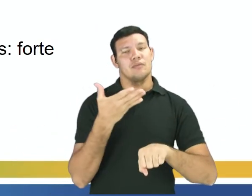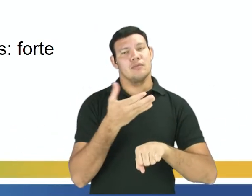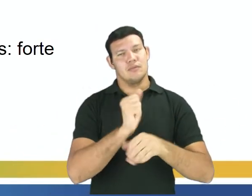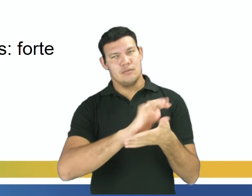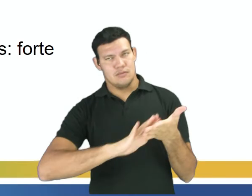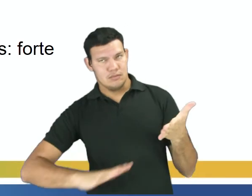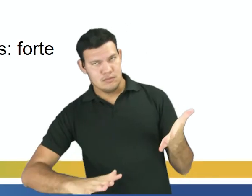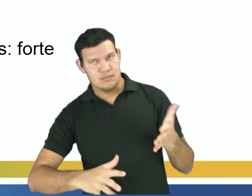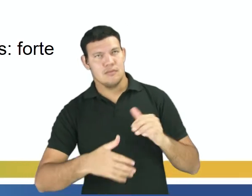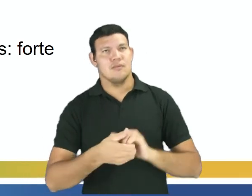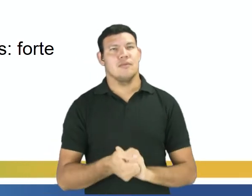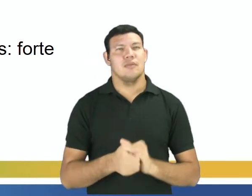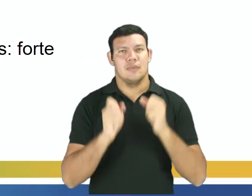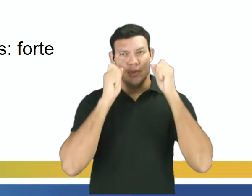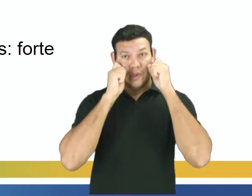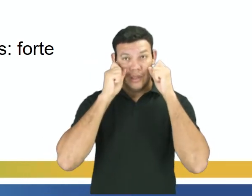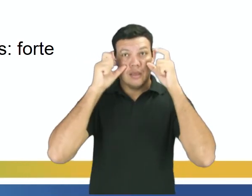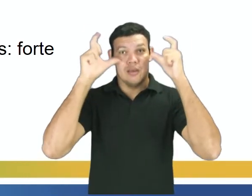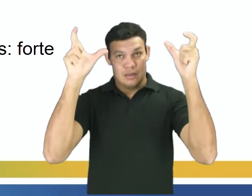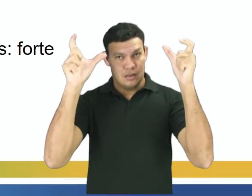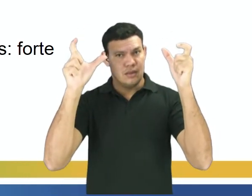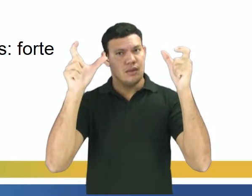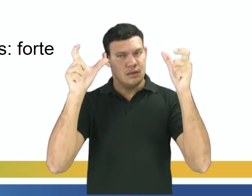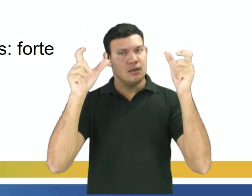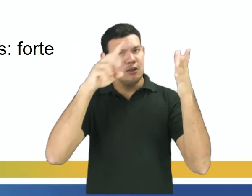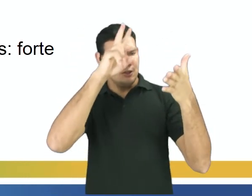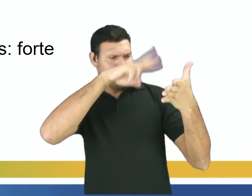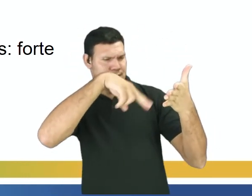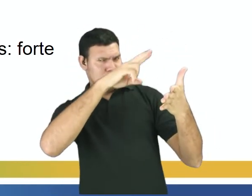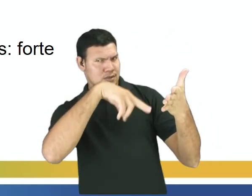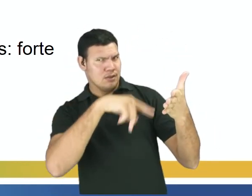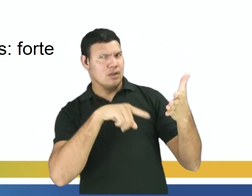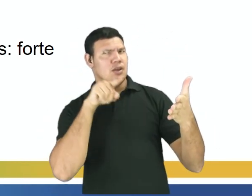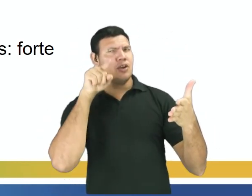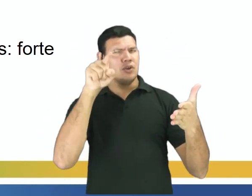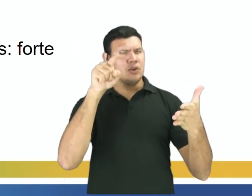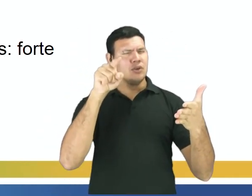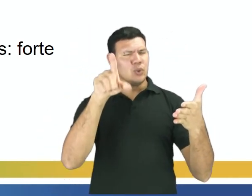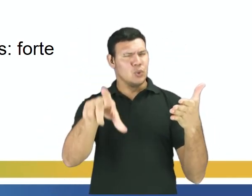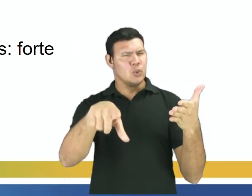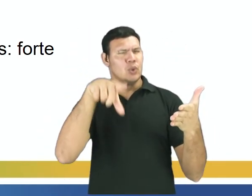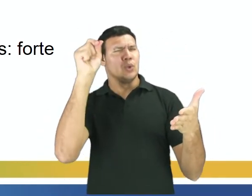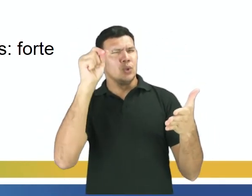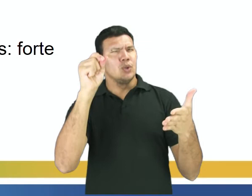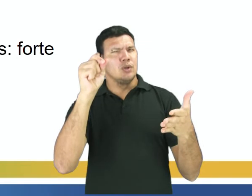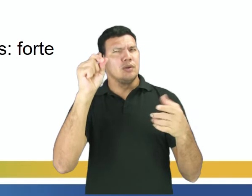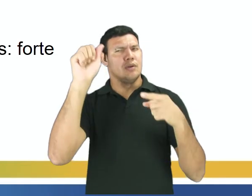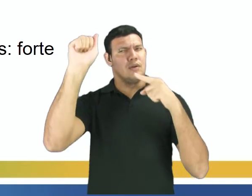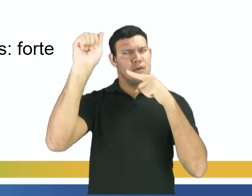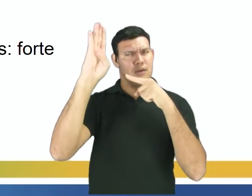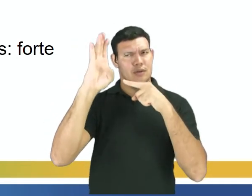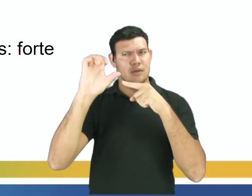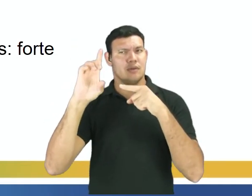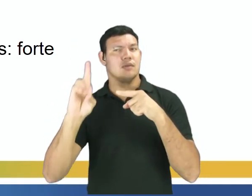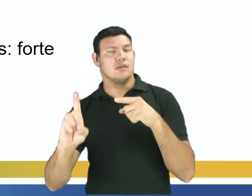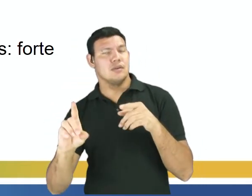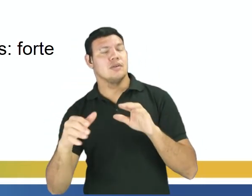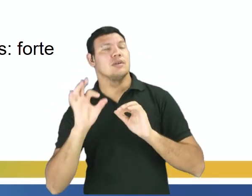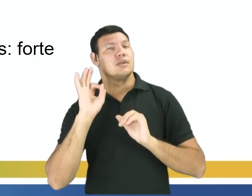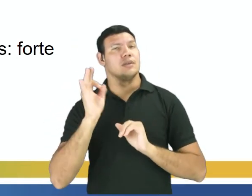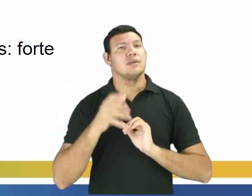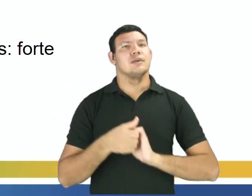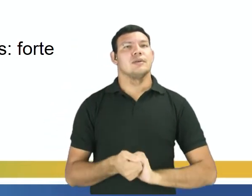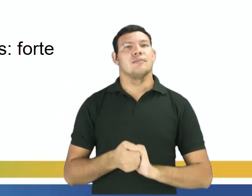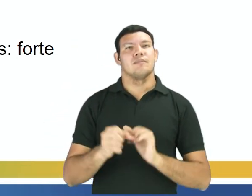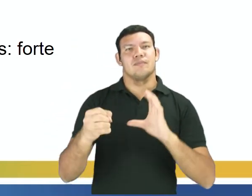nosso exercitando. Fica bem atento que eu vou fazer a leitura e você já vai fazendo a escolha da alternativa correta, tá ok? Então vamos lá.